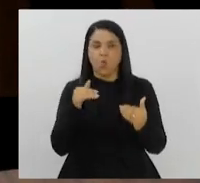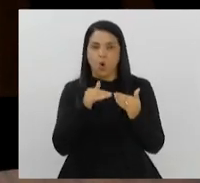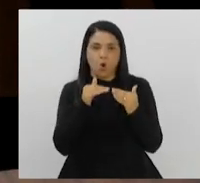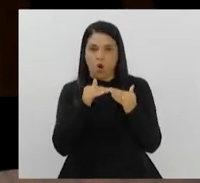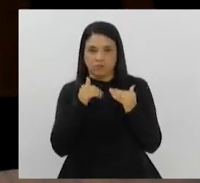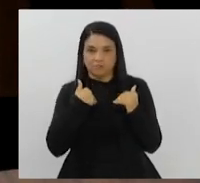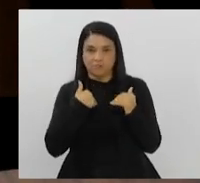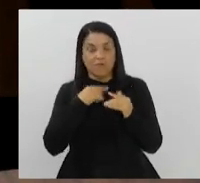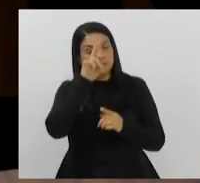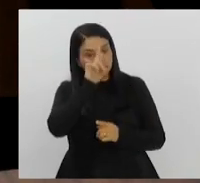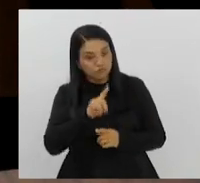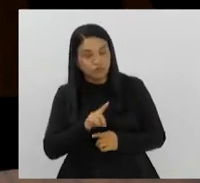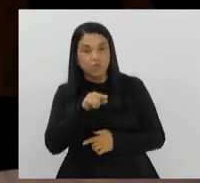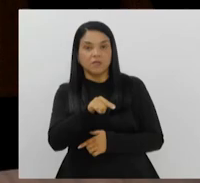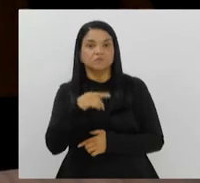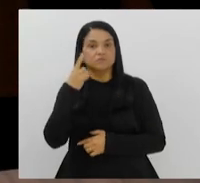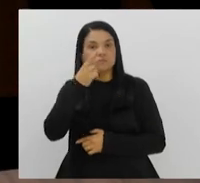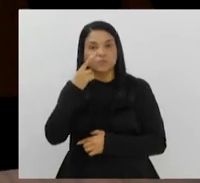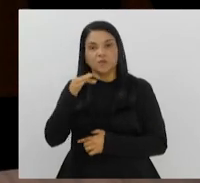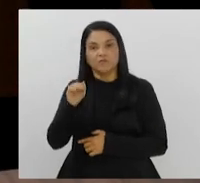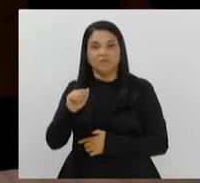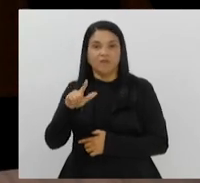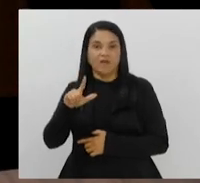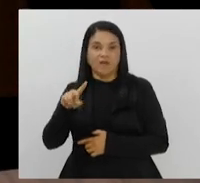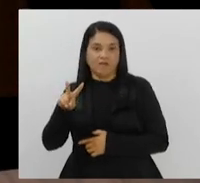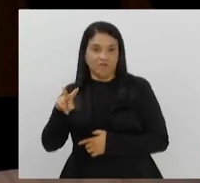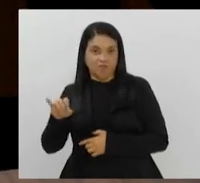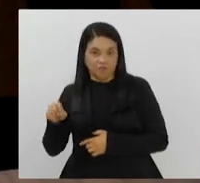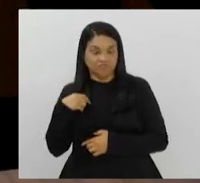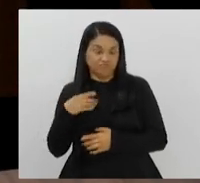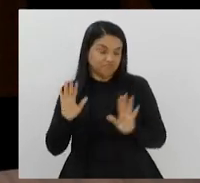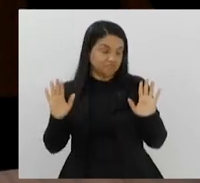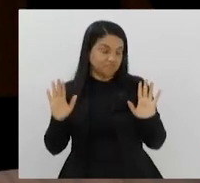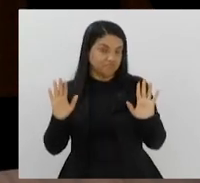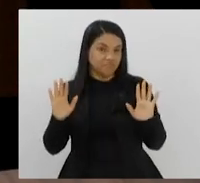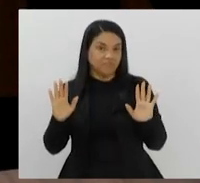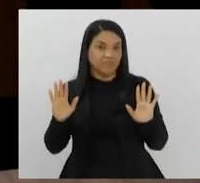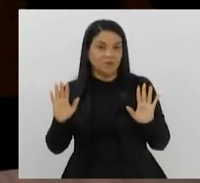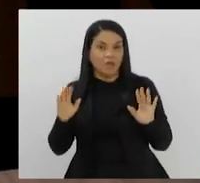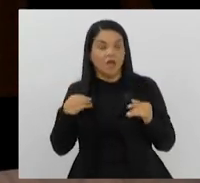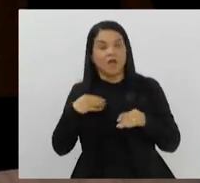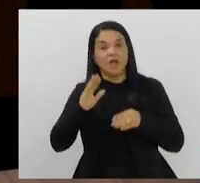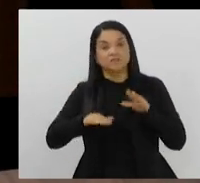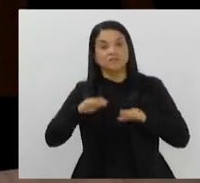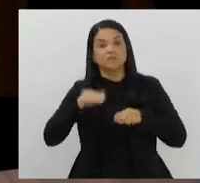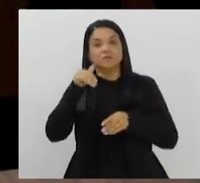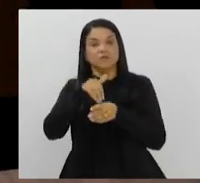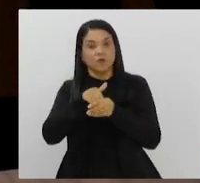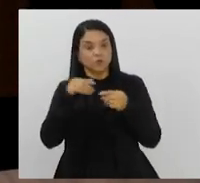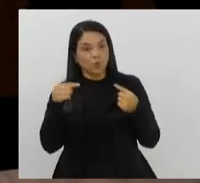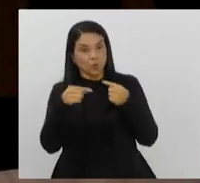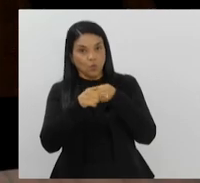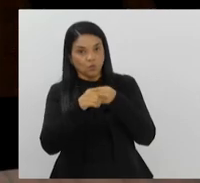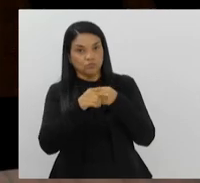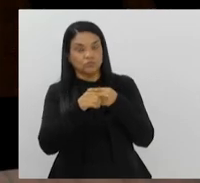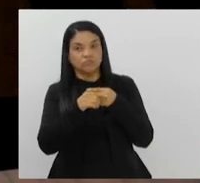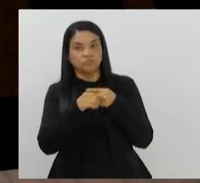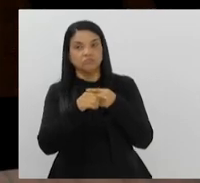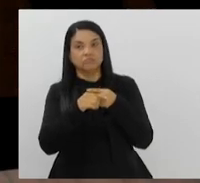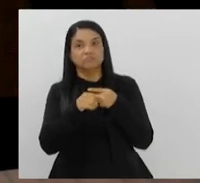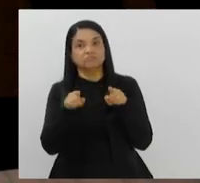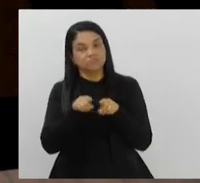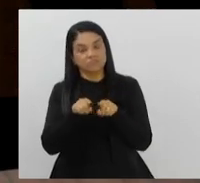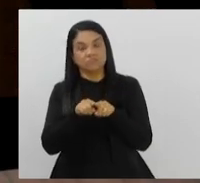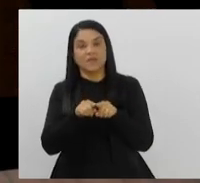é o direito do deputado fazê-lo. Até porque, muitas vezes, eu voto contra e também fico solitariamente votando.